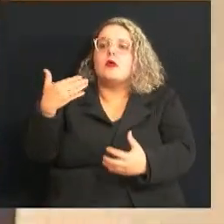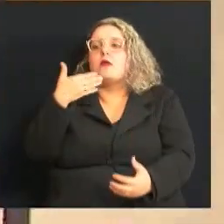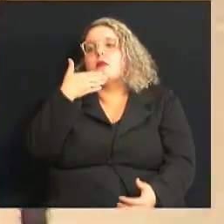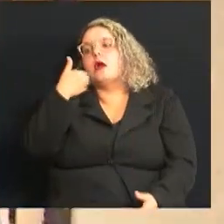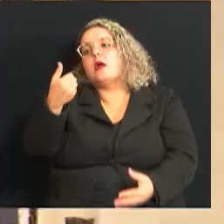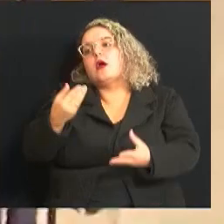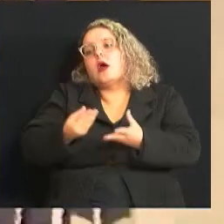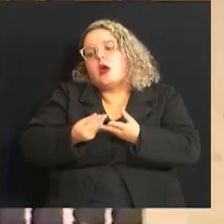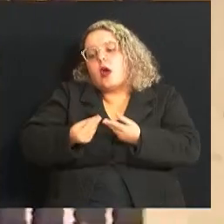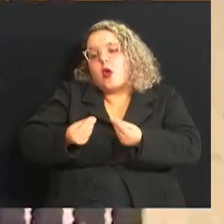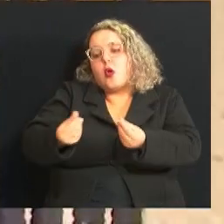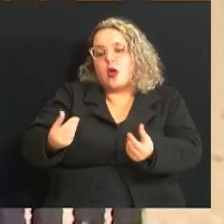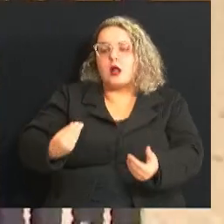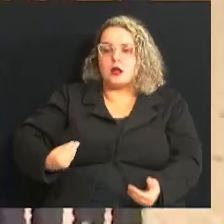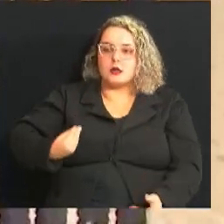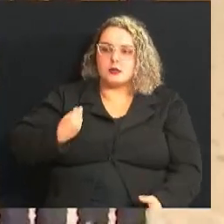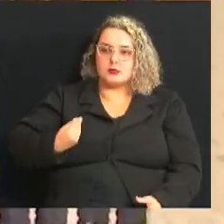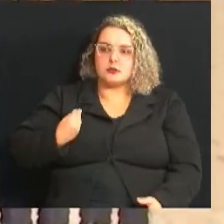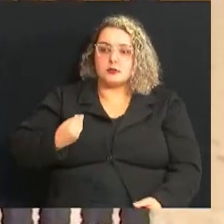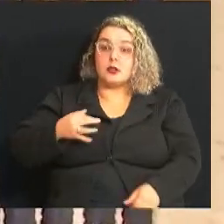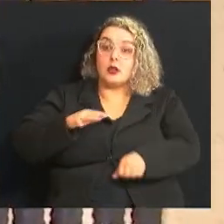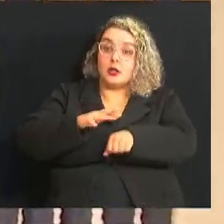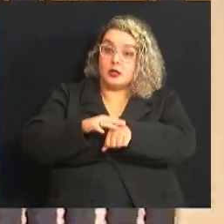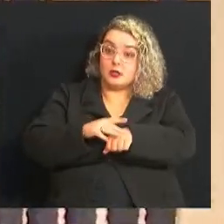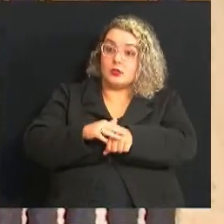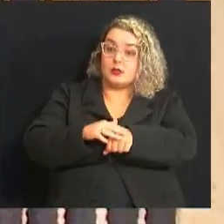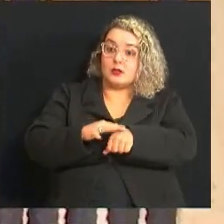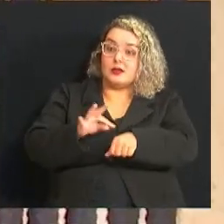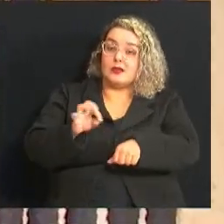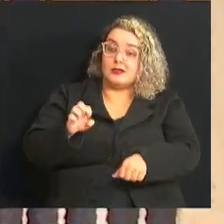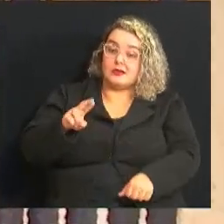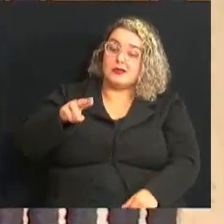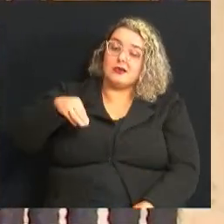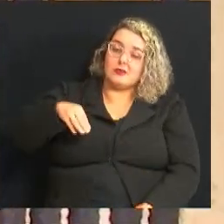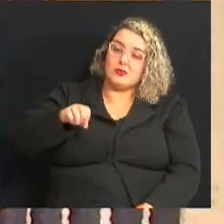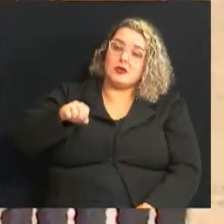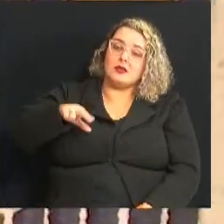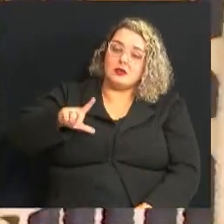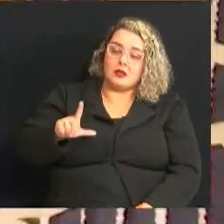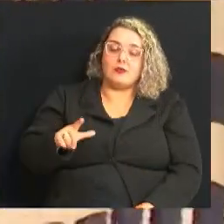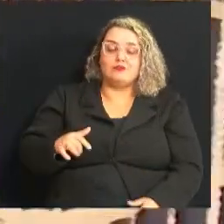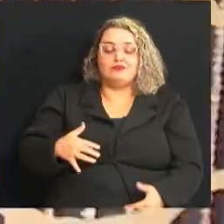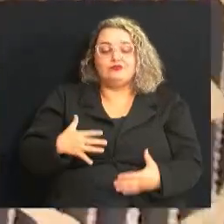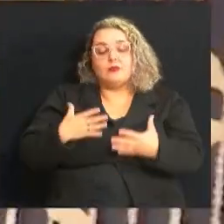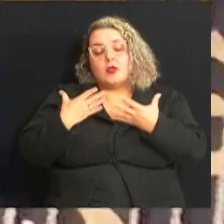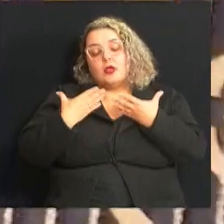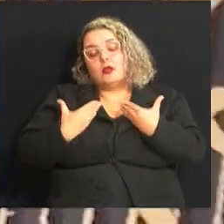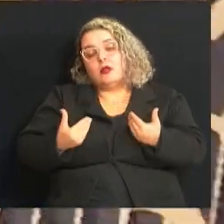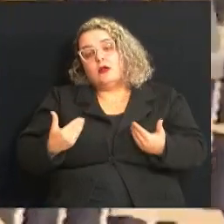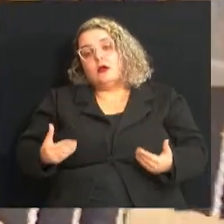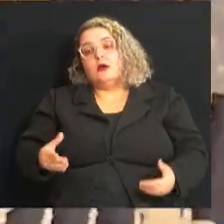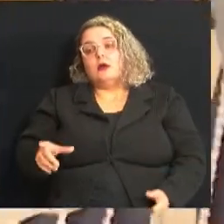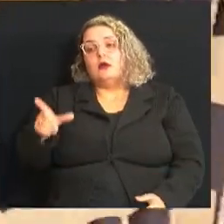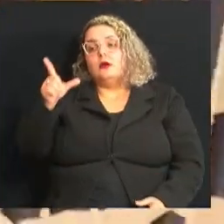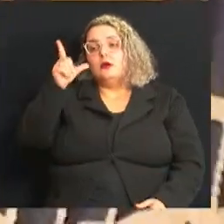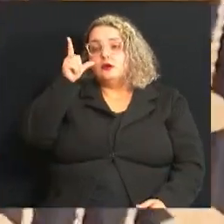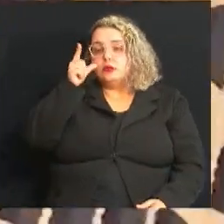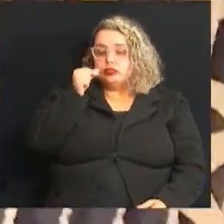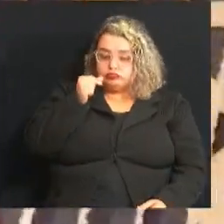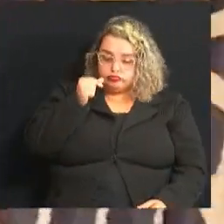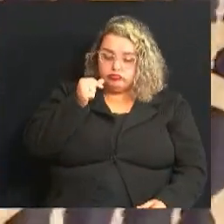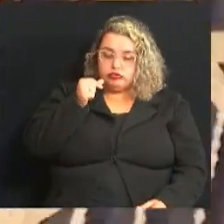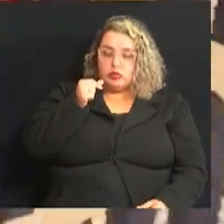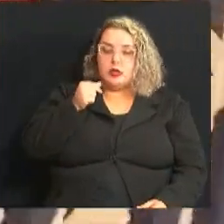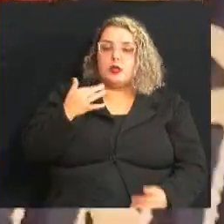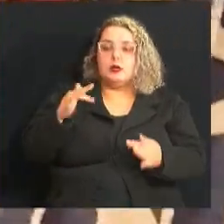qualidade de vida. Em doenças terminais, dá conforto e alivia a dor. O reiki não cura, tá? O reiki ele